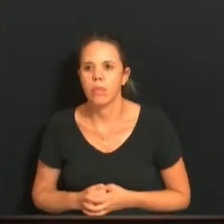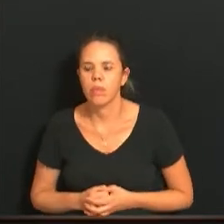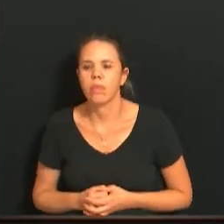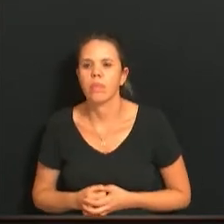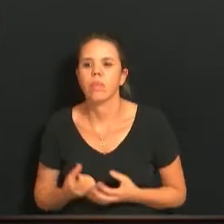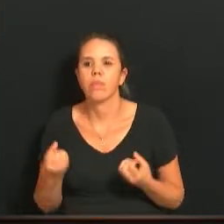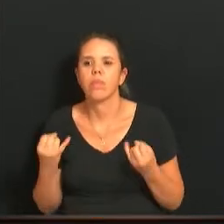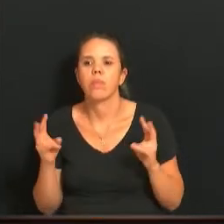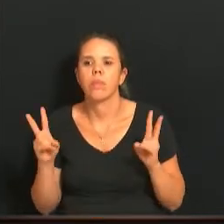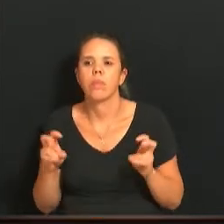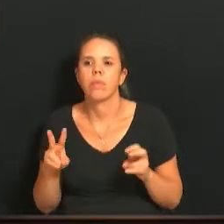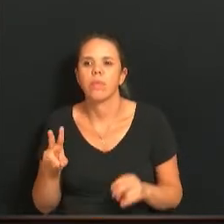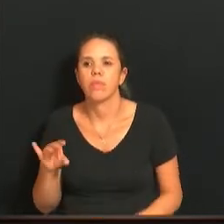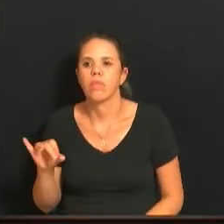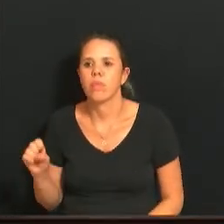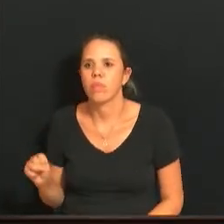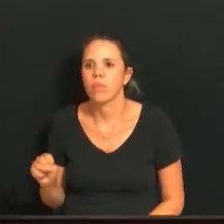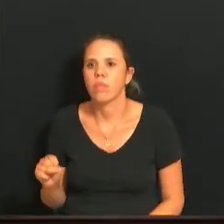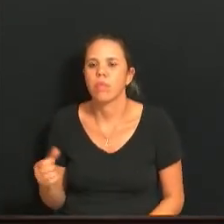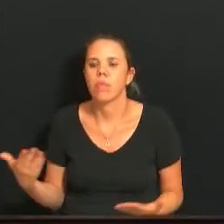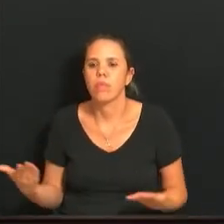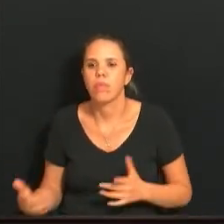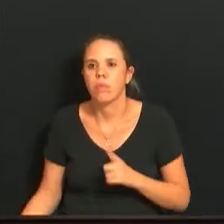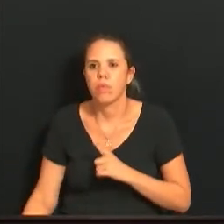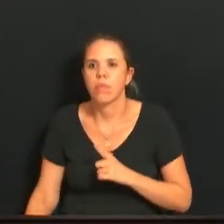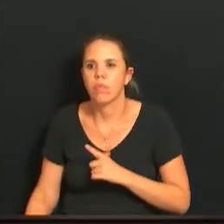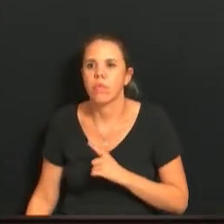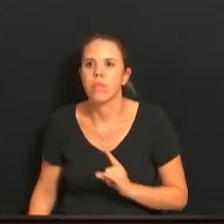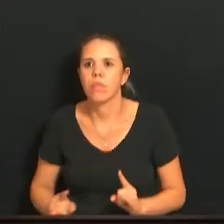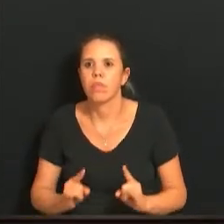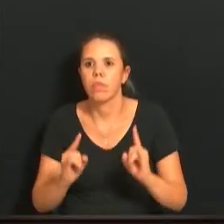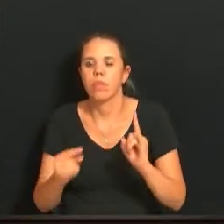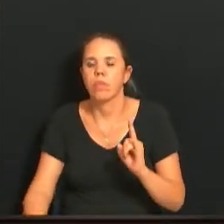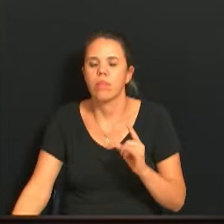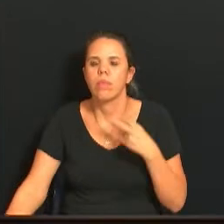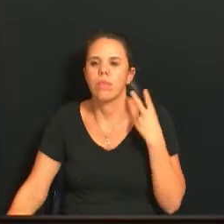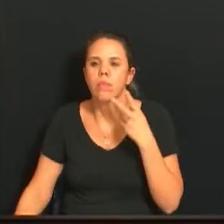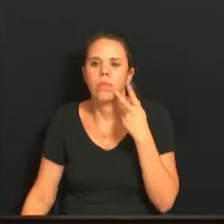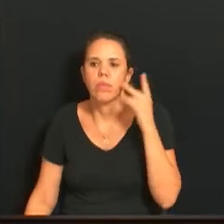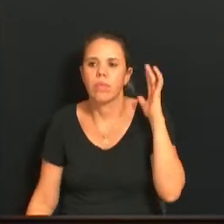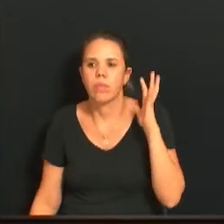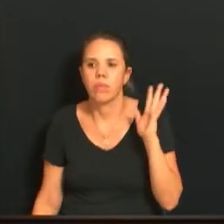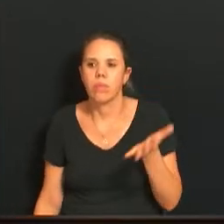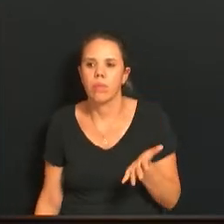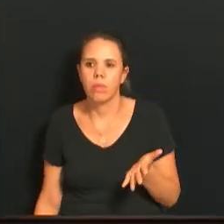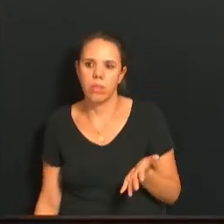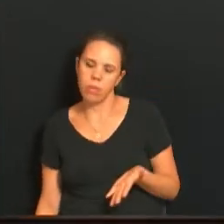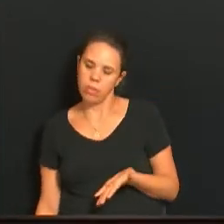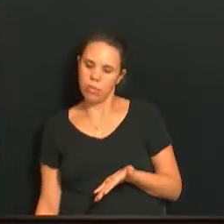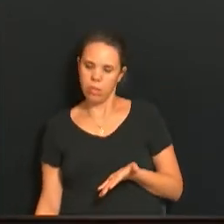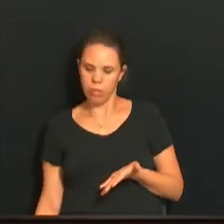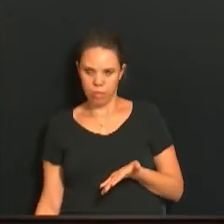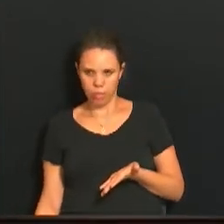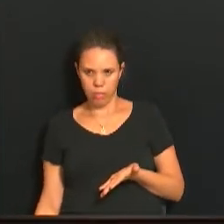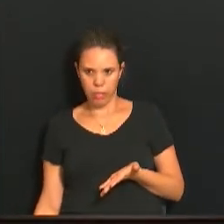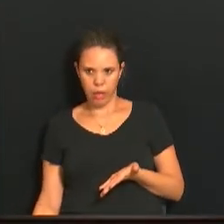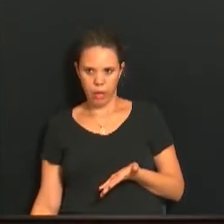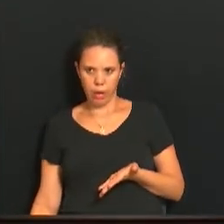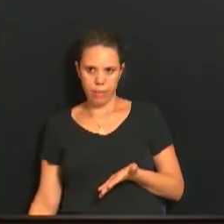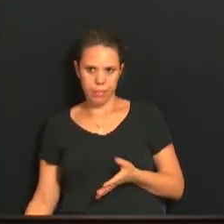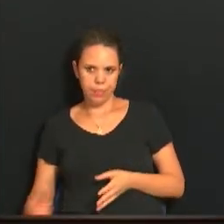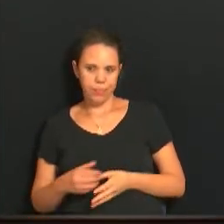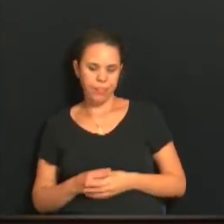questão que o Vinícius disse. Hoje nós temos um complexo, como a vereadora Ida disse aí, nós temos um complexo ali. E